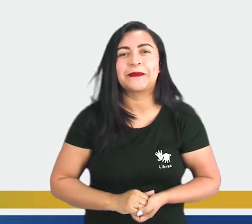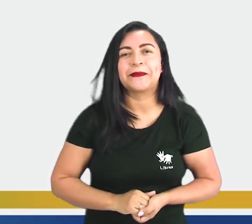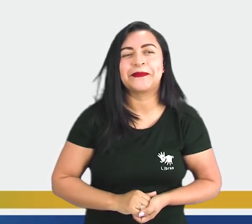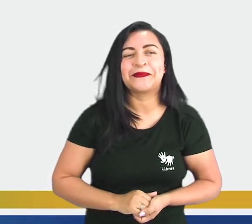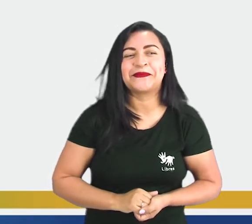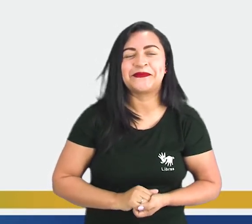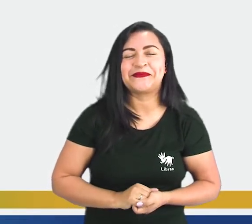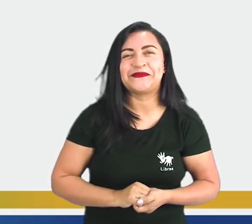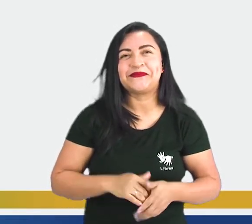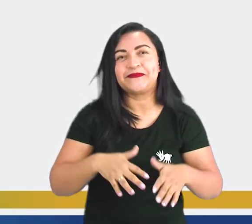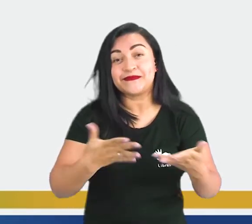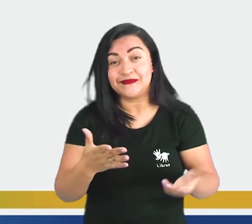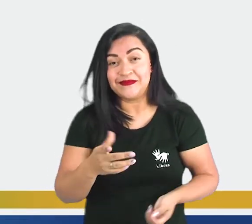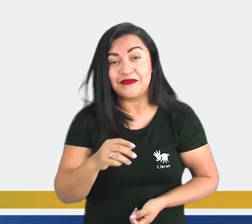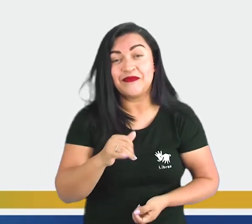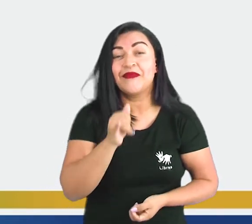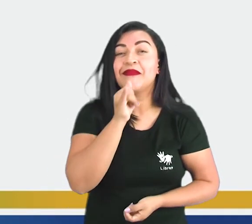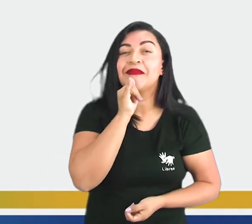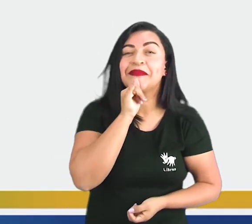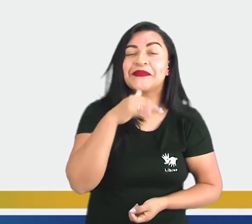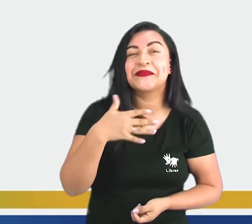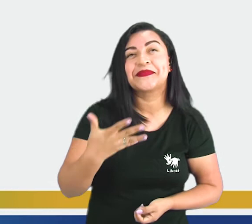Partiremos então para um próximo exemplo.